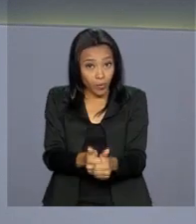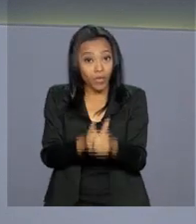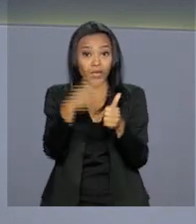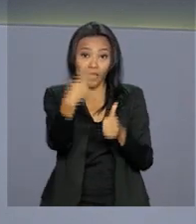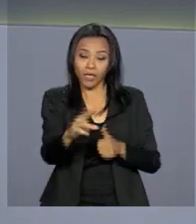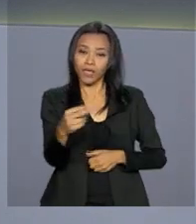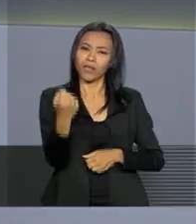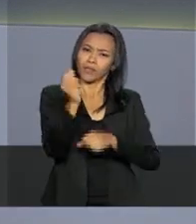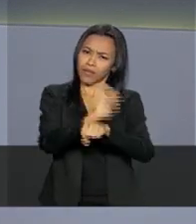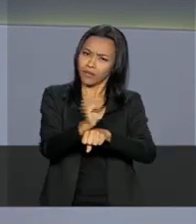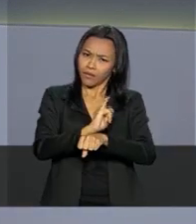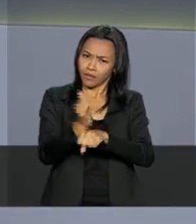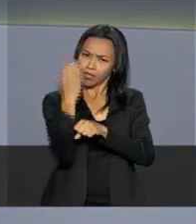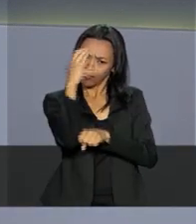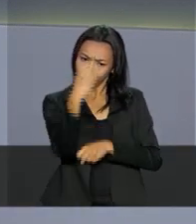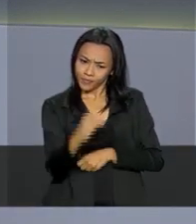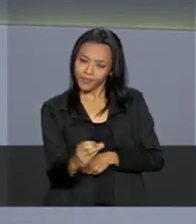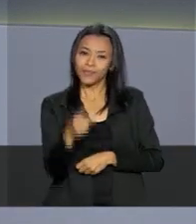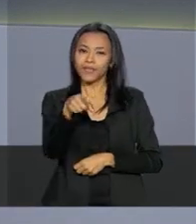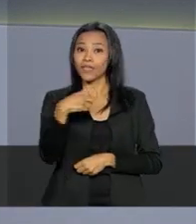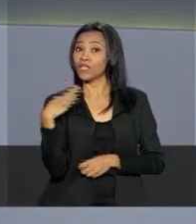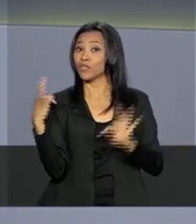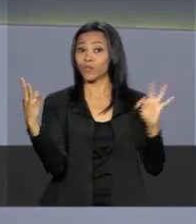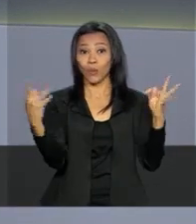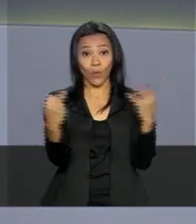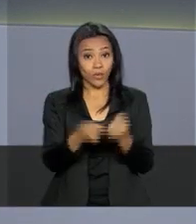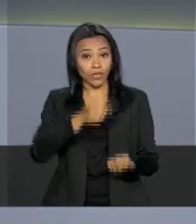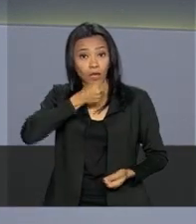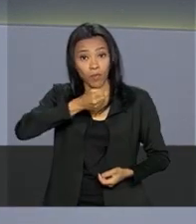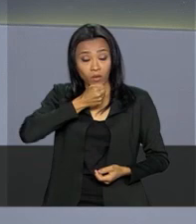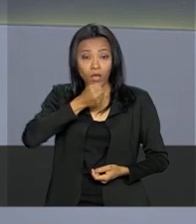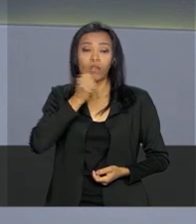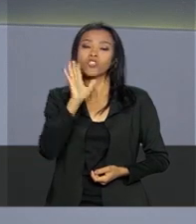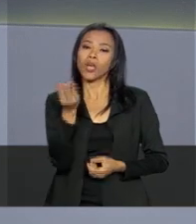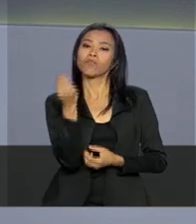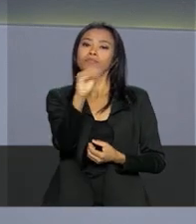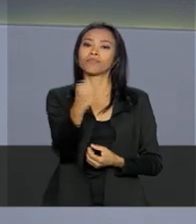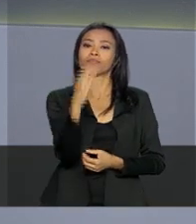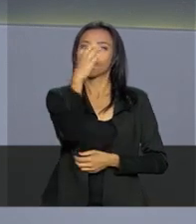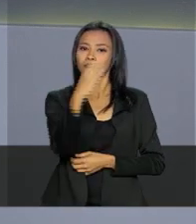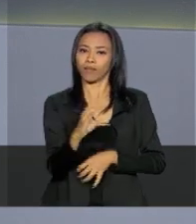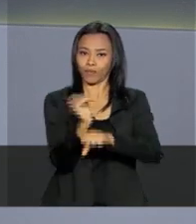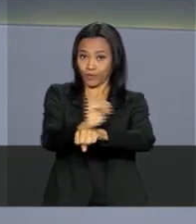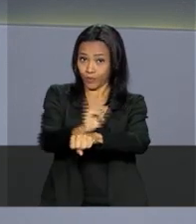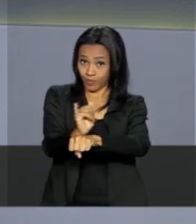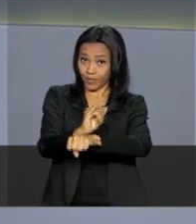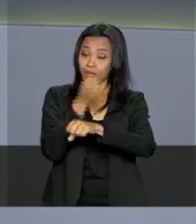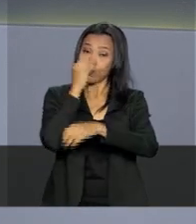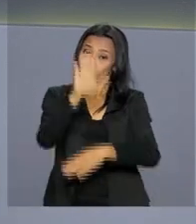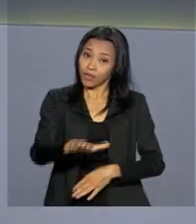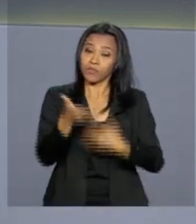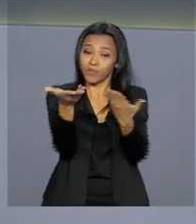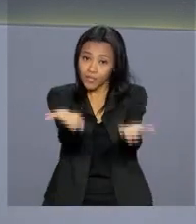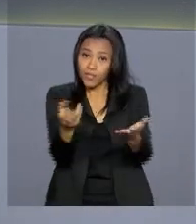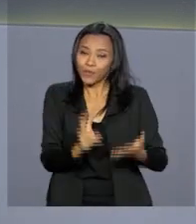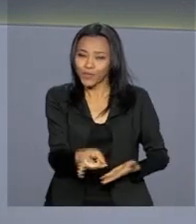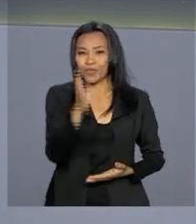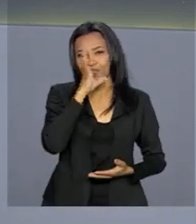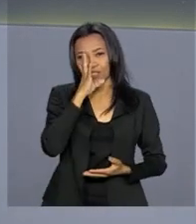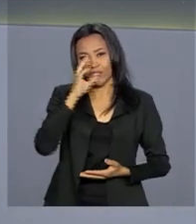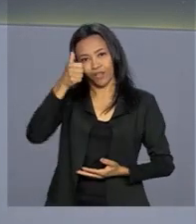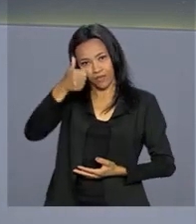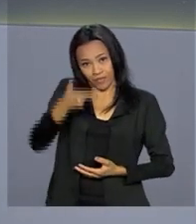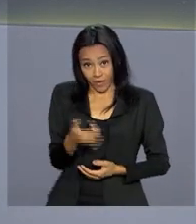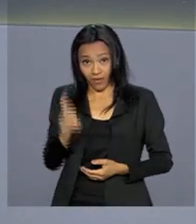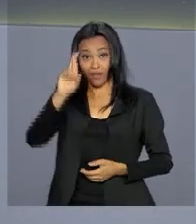pelo site da rbr na internet e todas as reportagens estão disponíveis em nosso canal no youtube uma boa tarde pra você continue com a gente